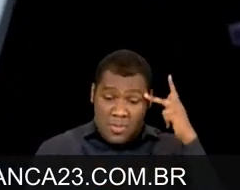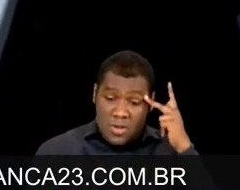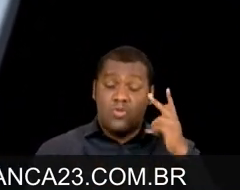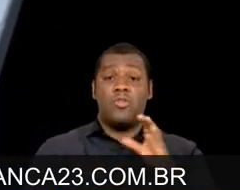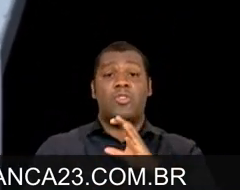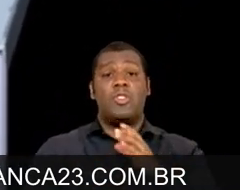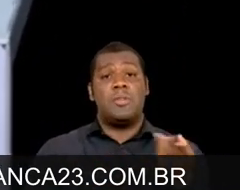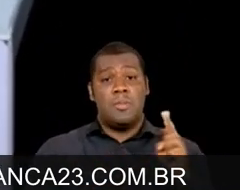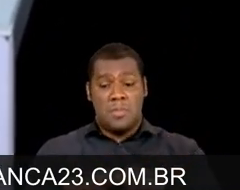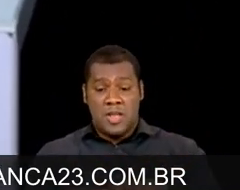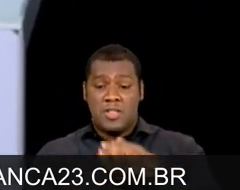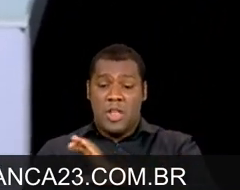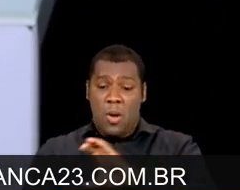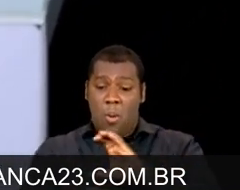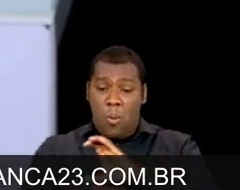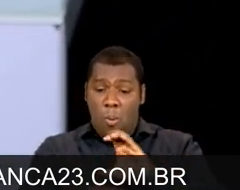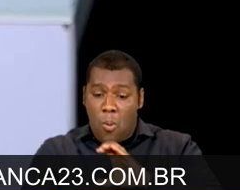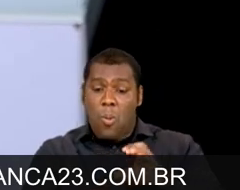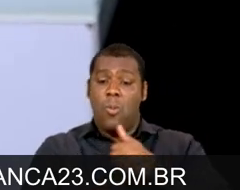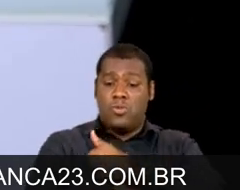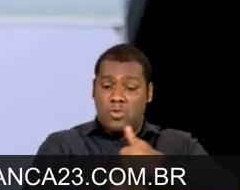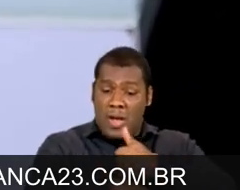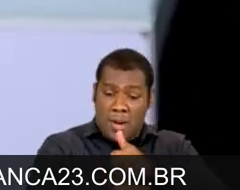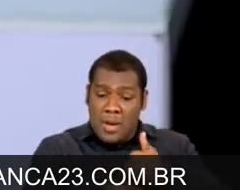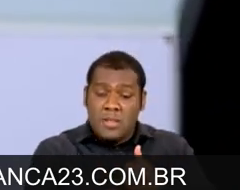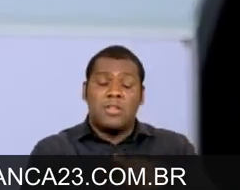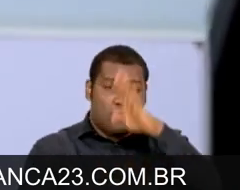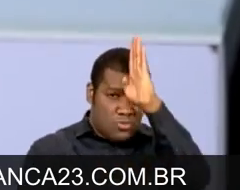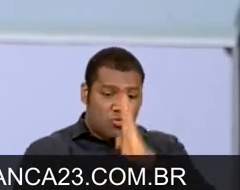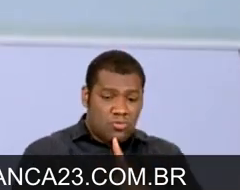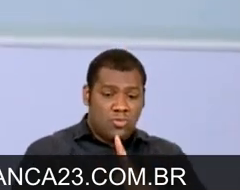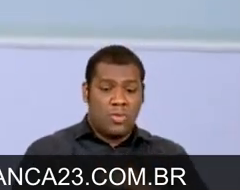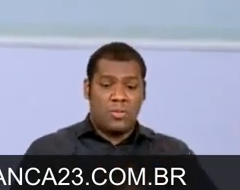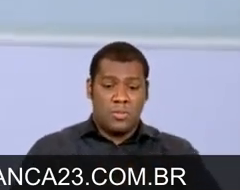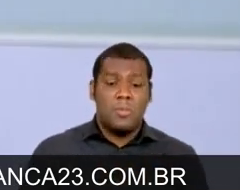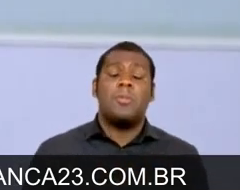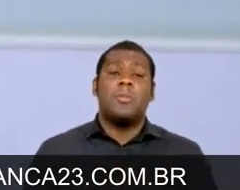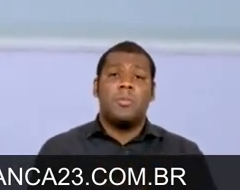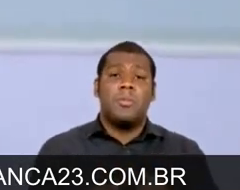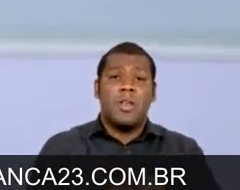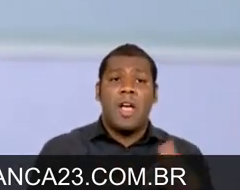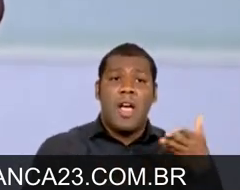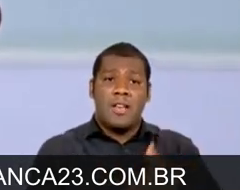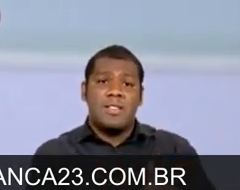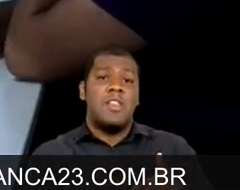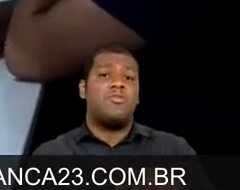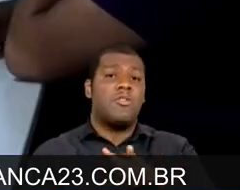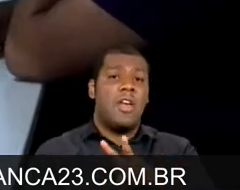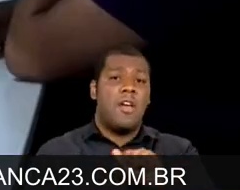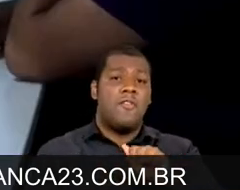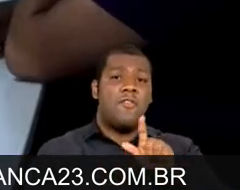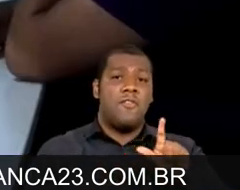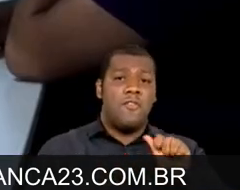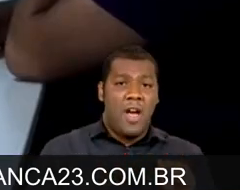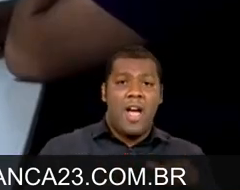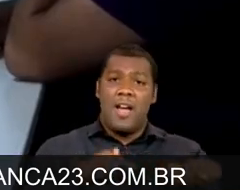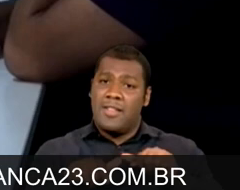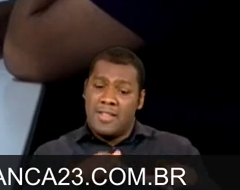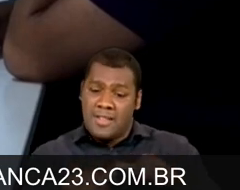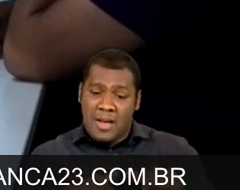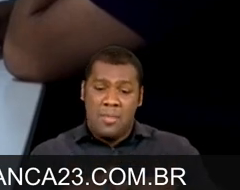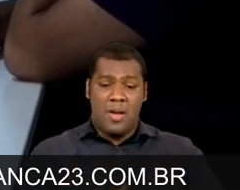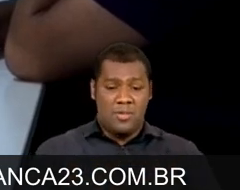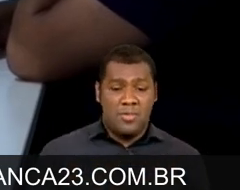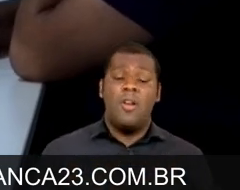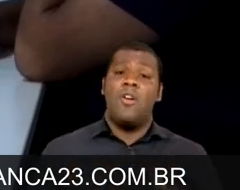profissional inteiramente gratuito dentro dessa plataforma e também possam ter acesso a vagas de emprego. Eles possam concorrer às vagas de